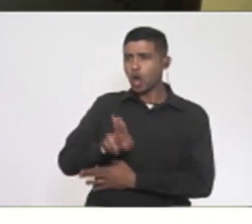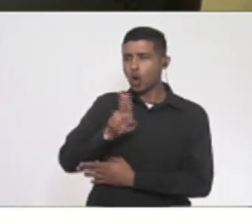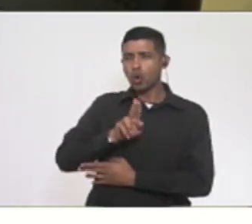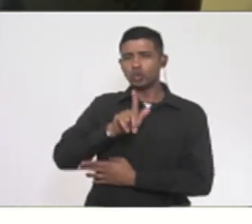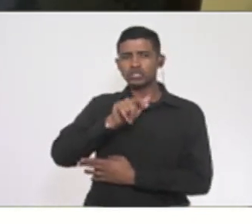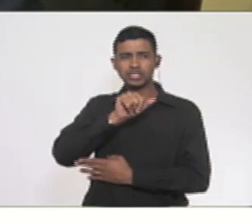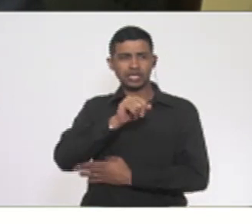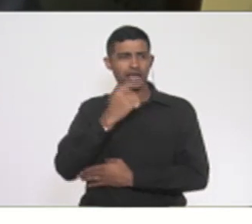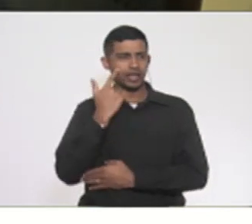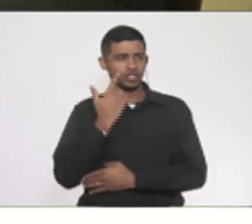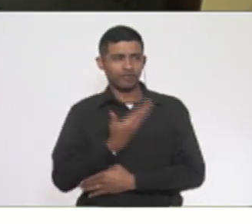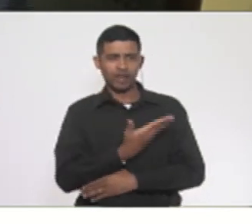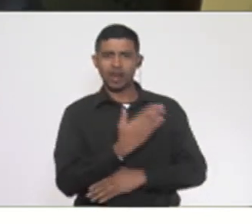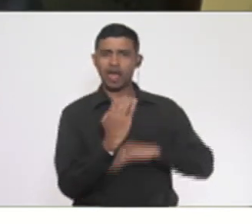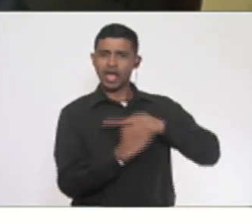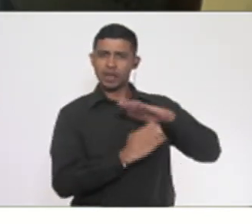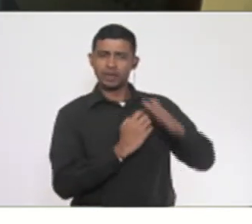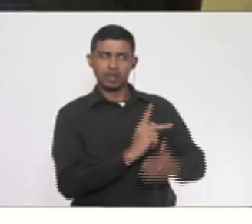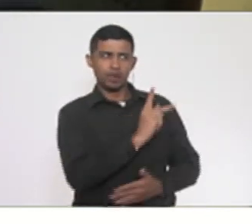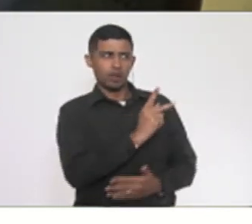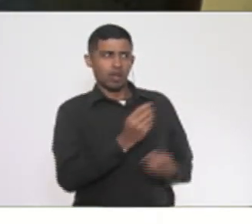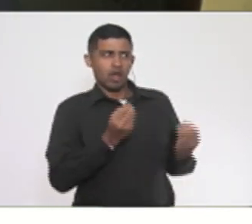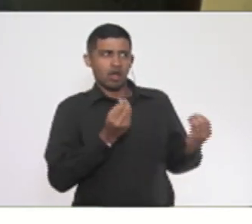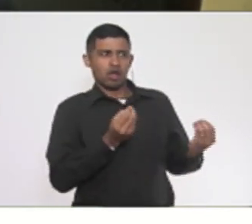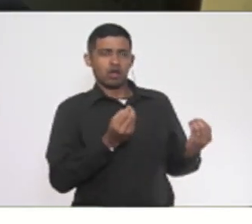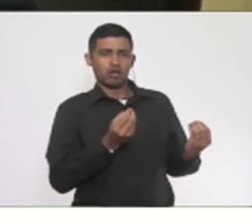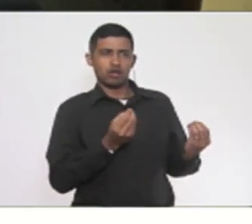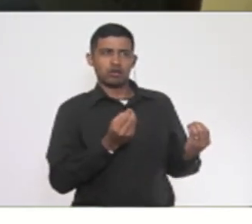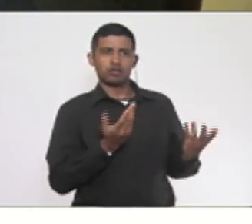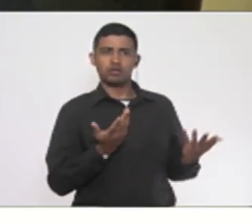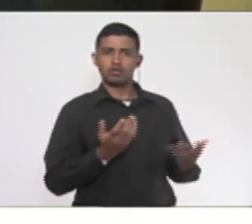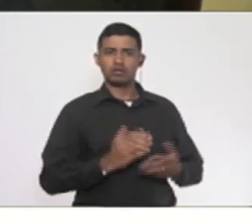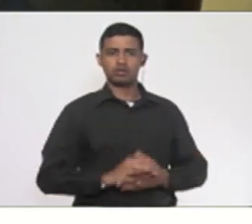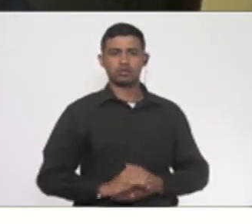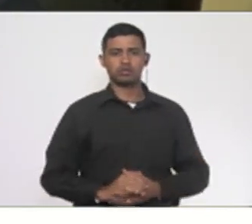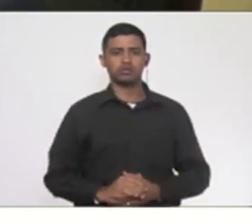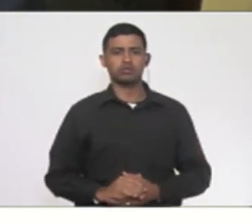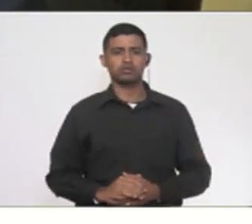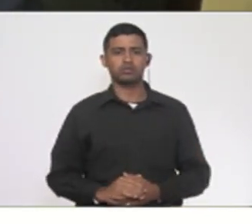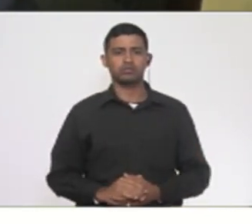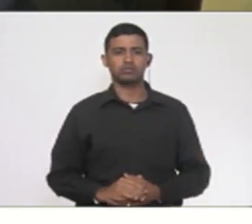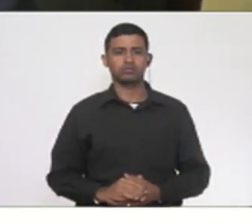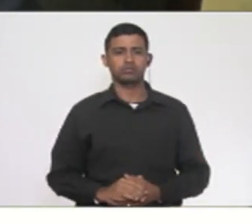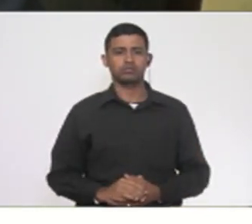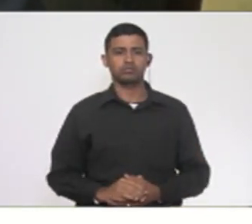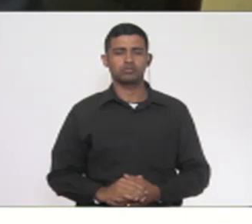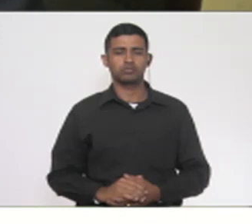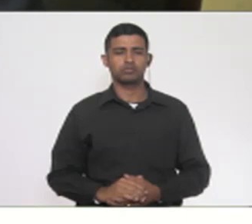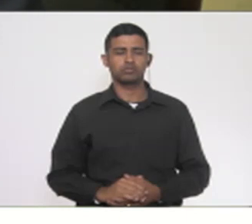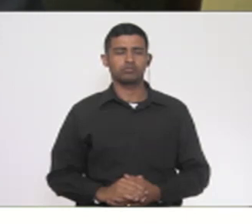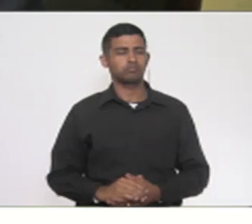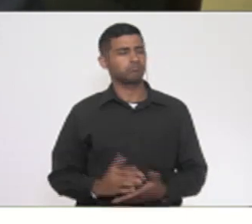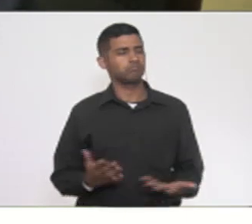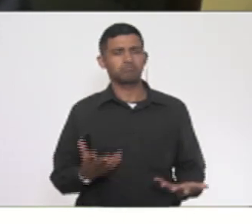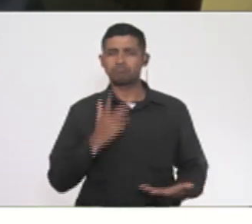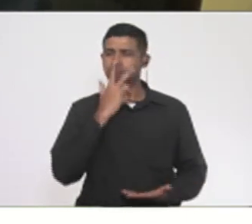que a Petrobras, tão elogiada, tão cantada, tantas, como se fosse uma